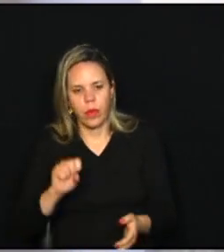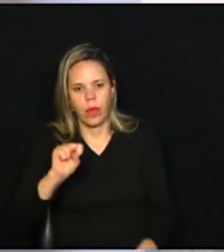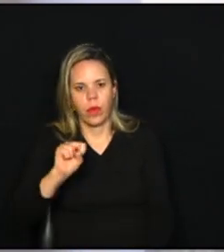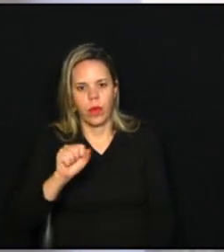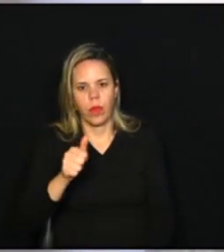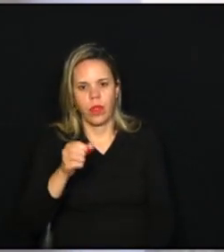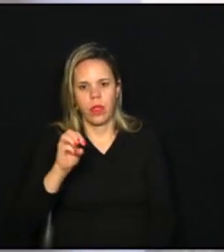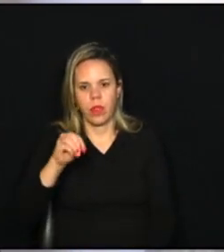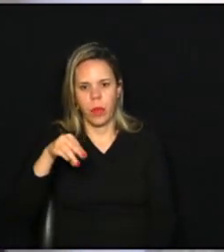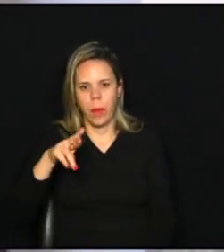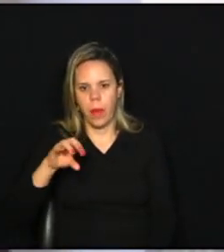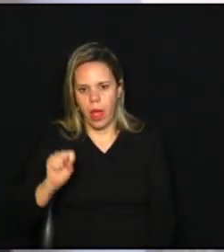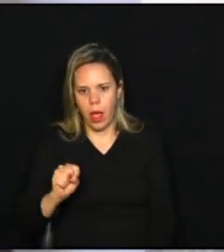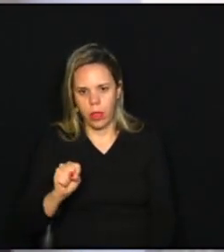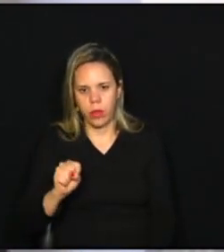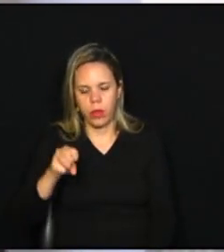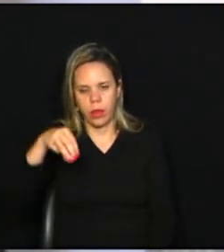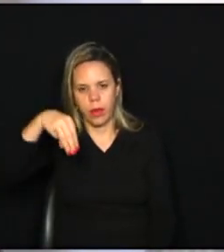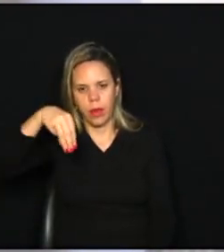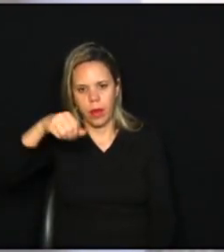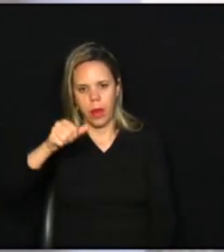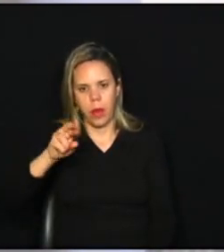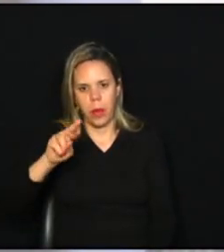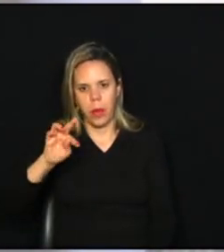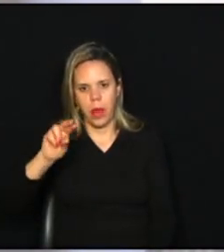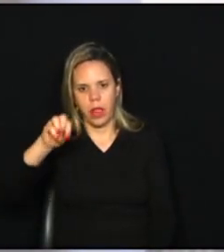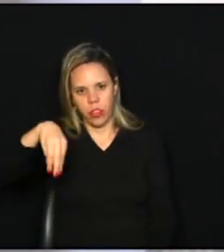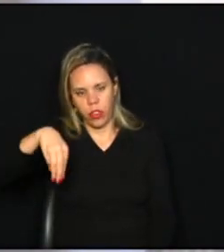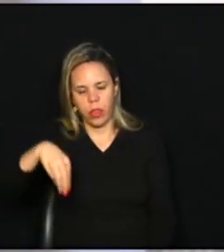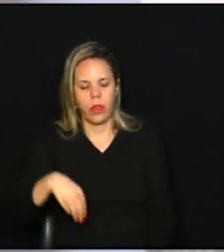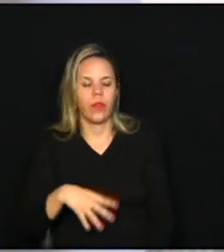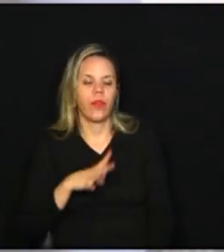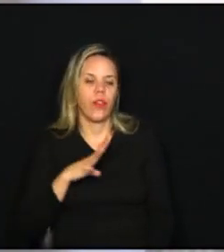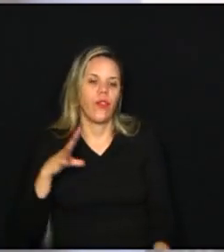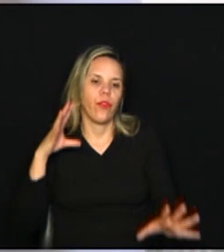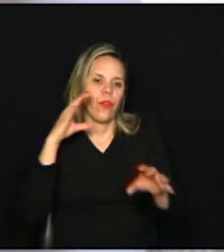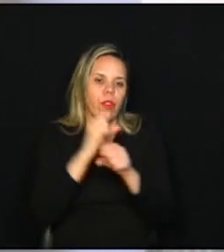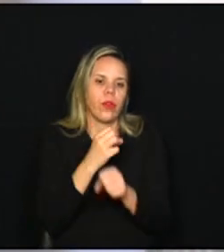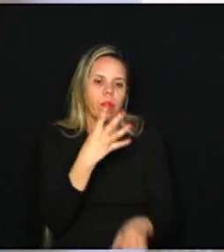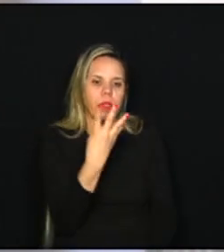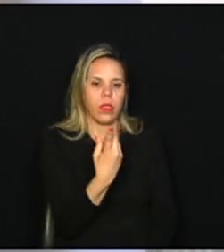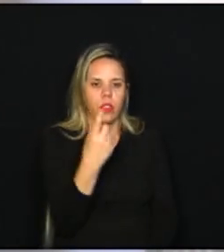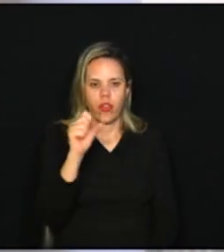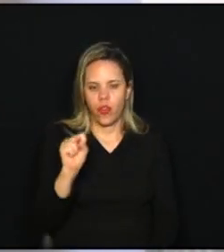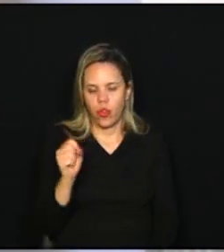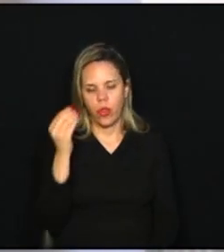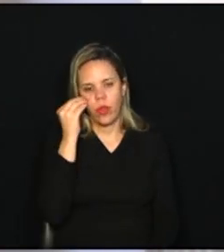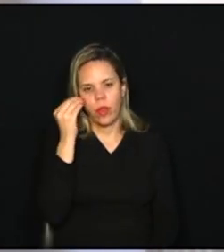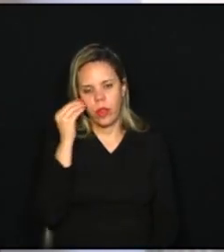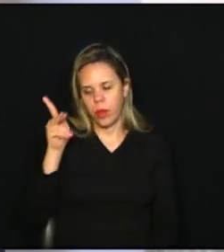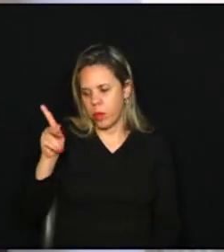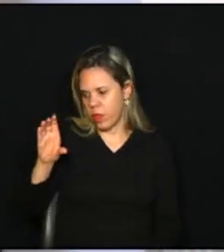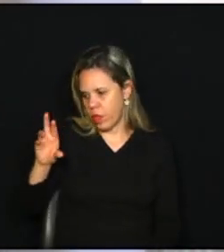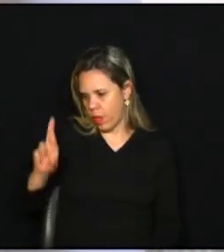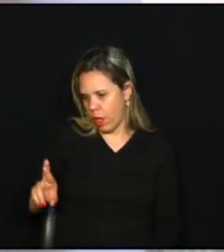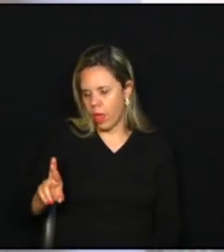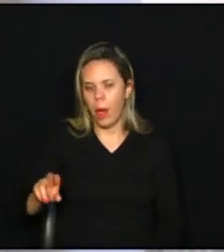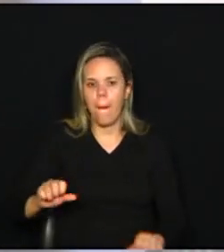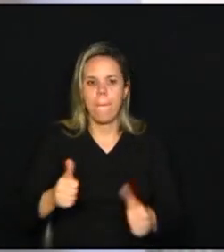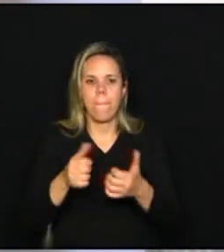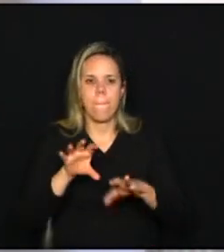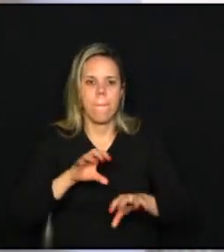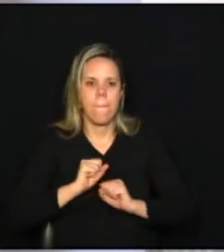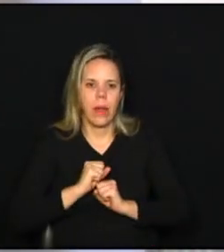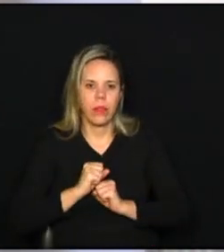dali do São Martim, foram feitos 418 testes PCR. O índice de positividade